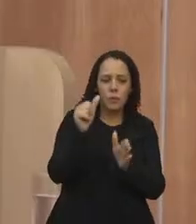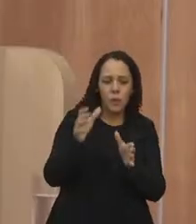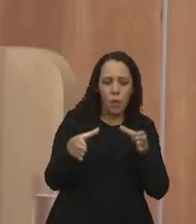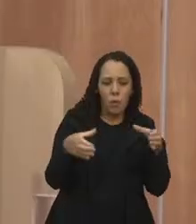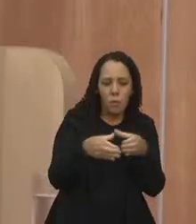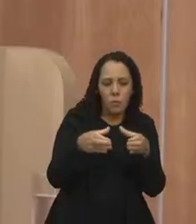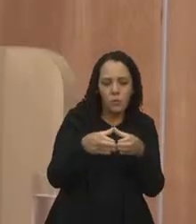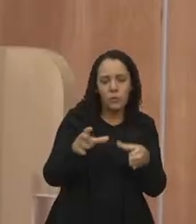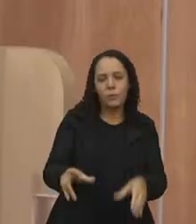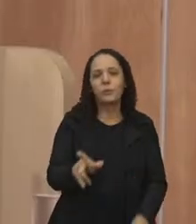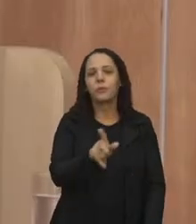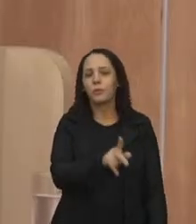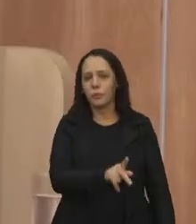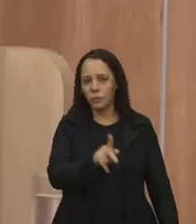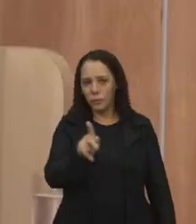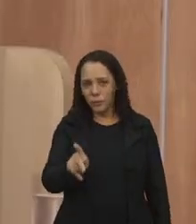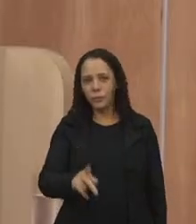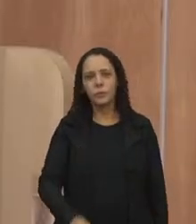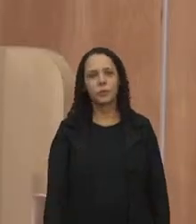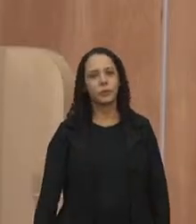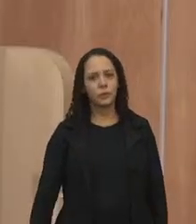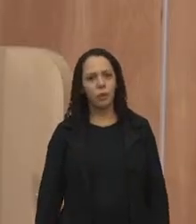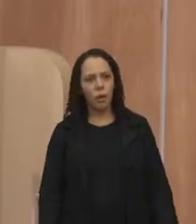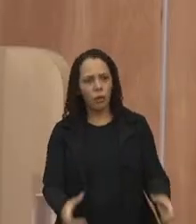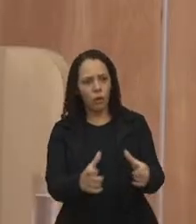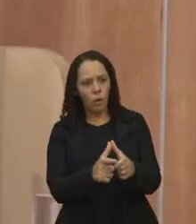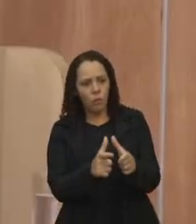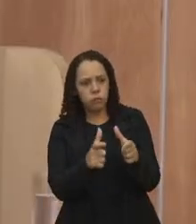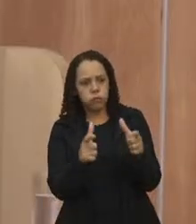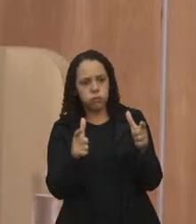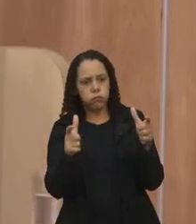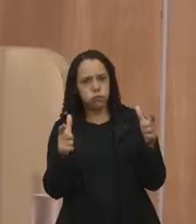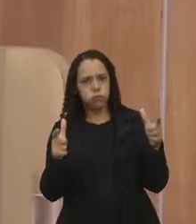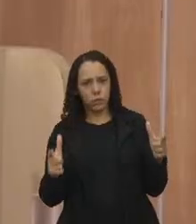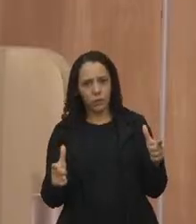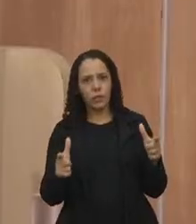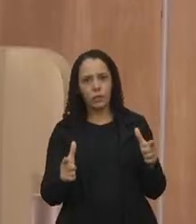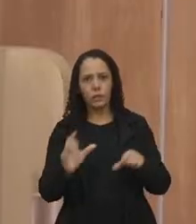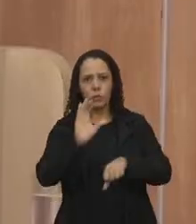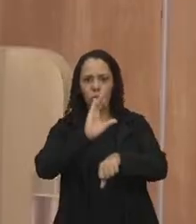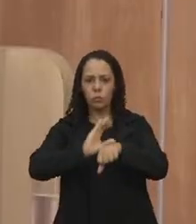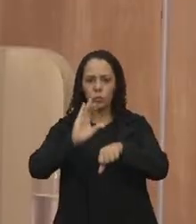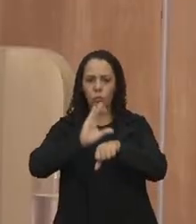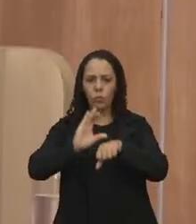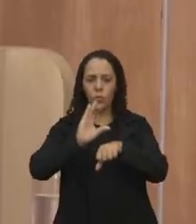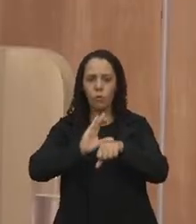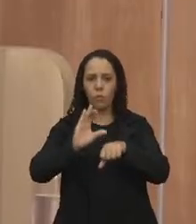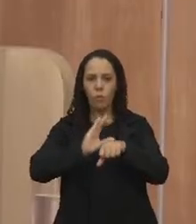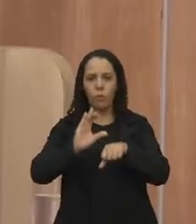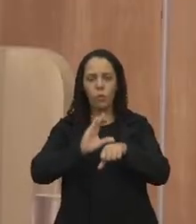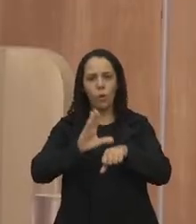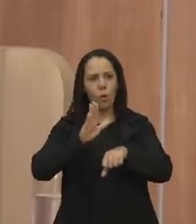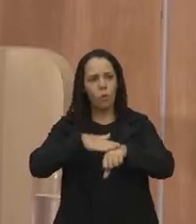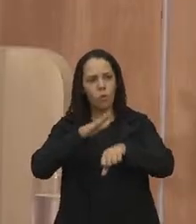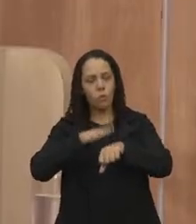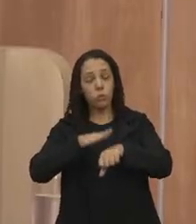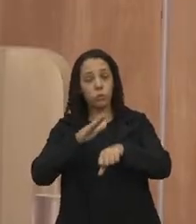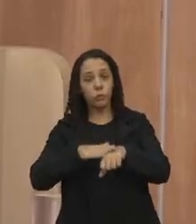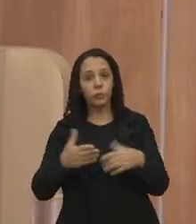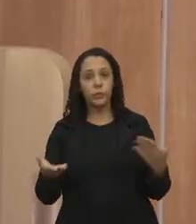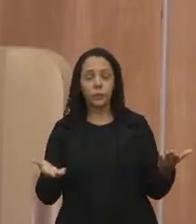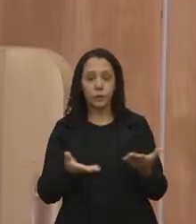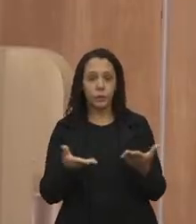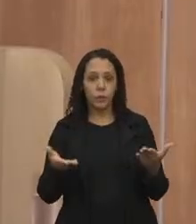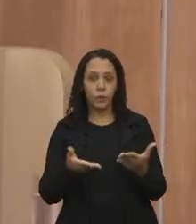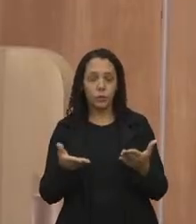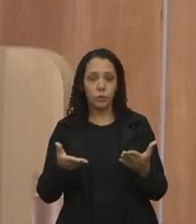professores, e o quanto o nosso campus cresceu, né, os cursos se amadureceram. Agora,